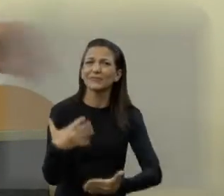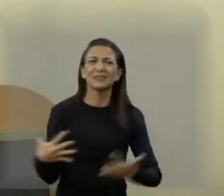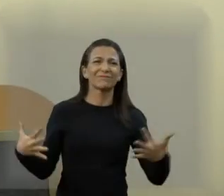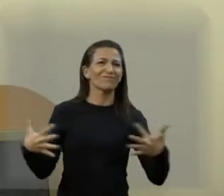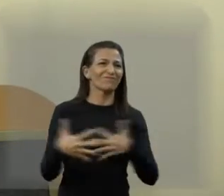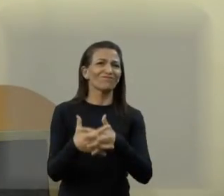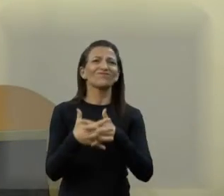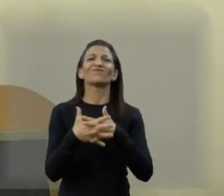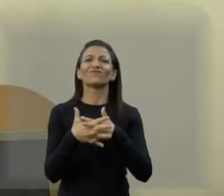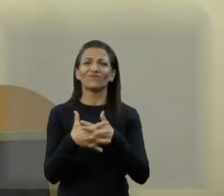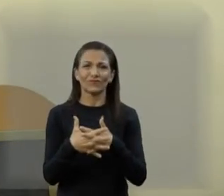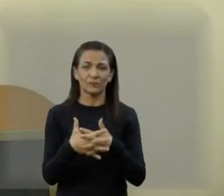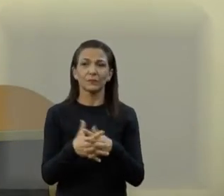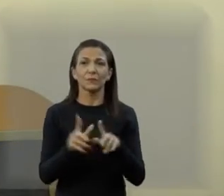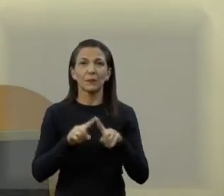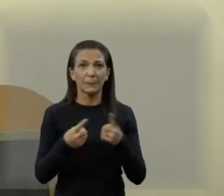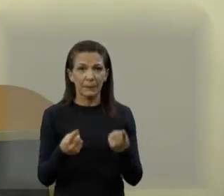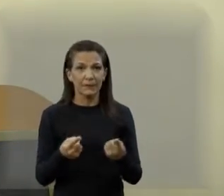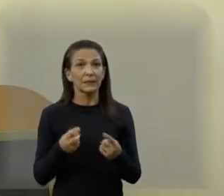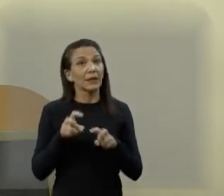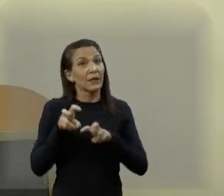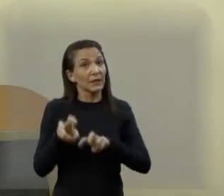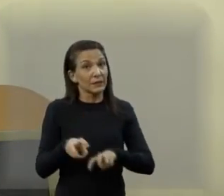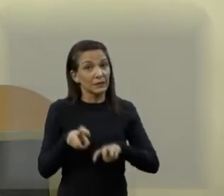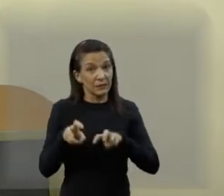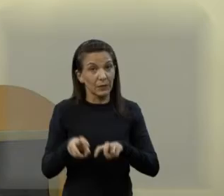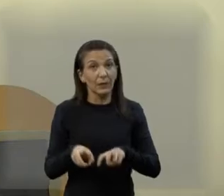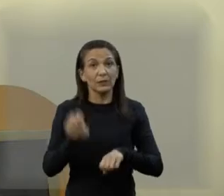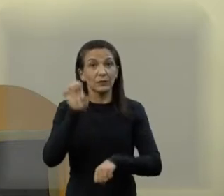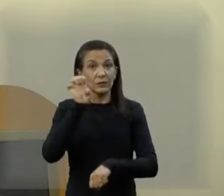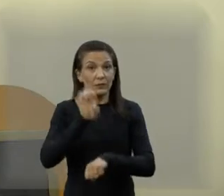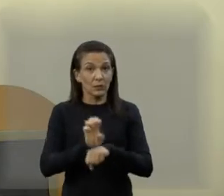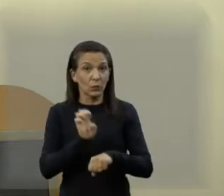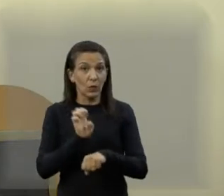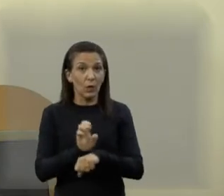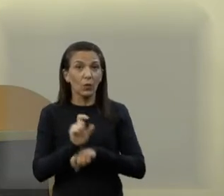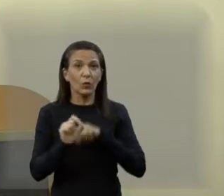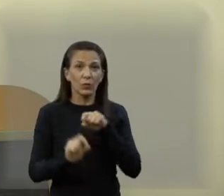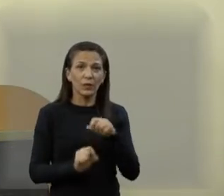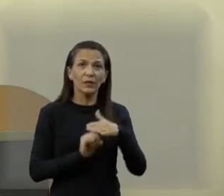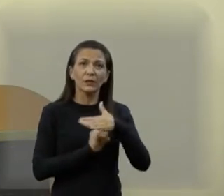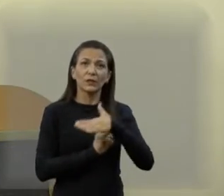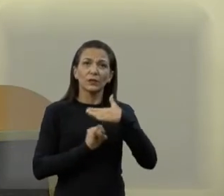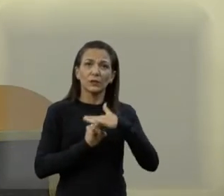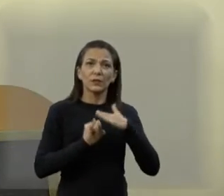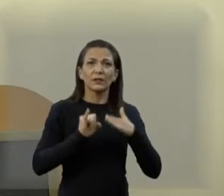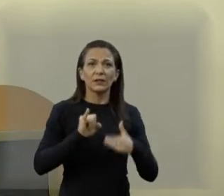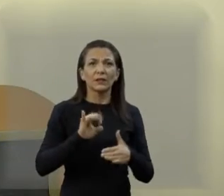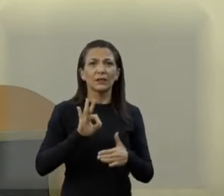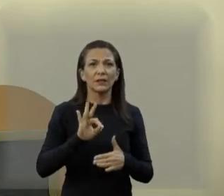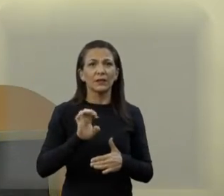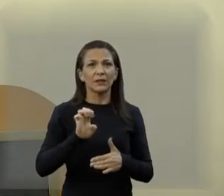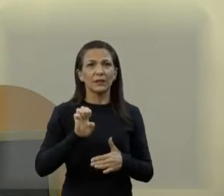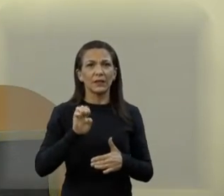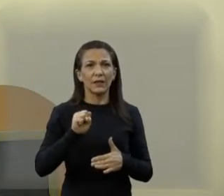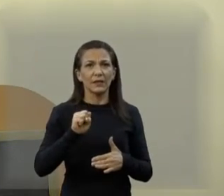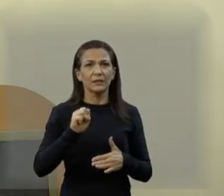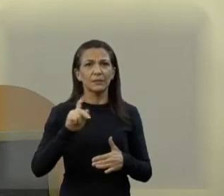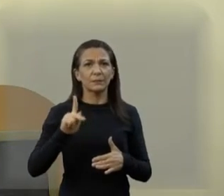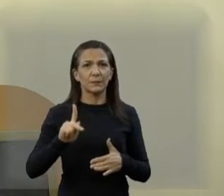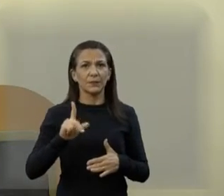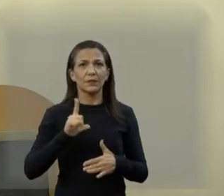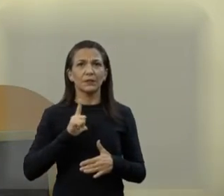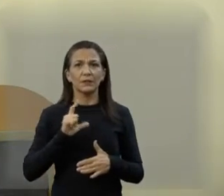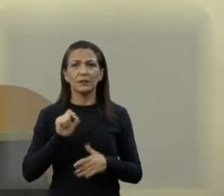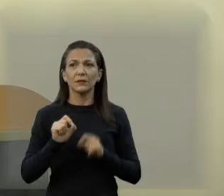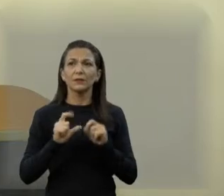embaraço Total tá E no caso dos assentamentos estaduais o órgão responsável e peço também já houveram